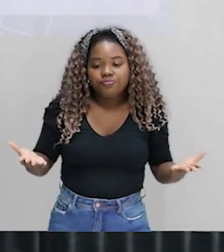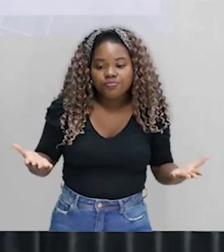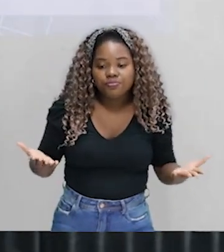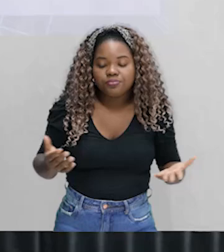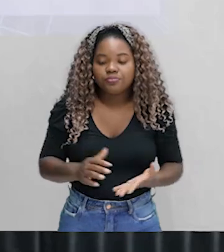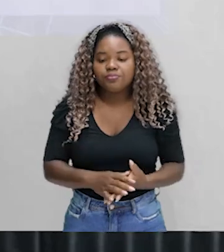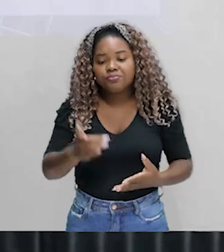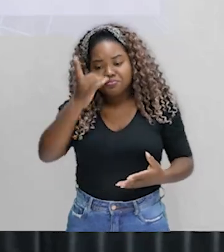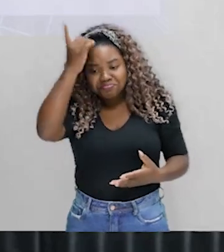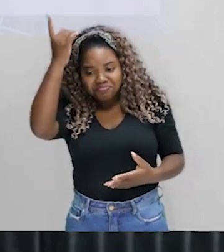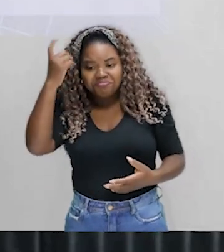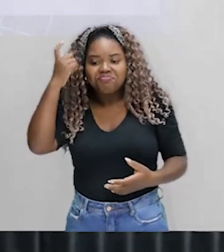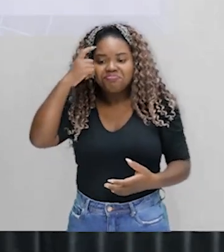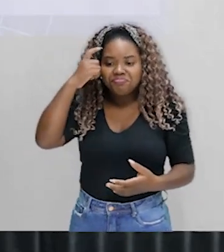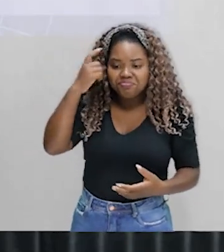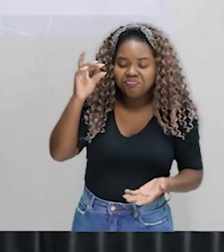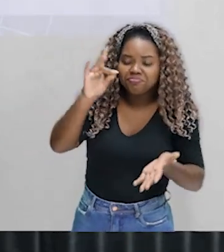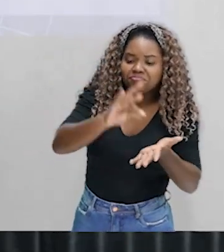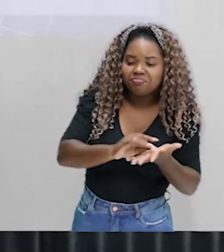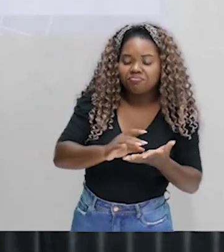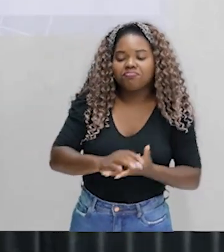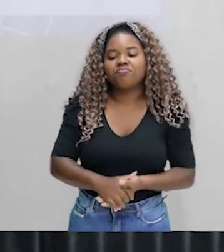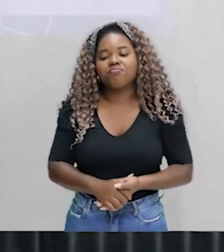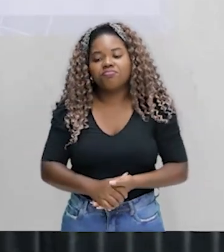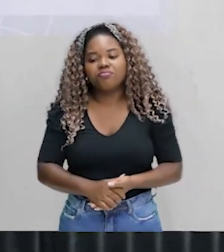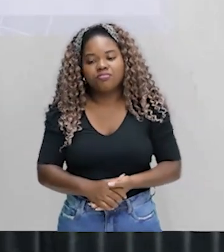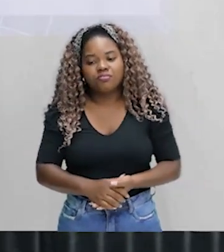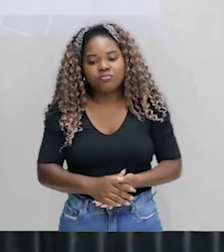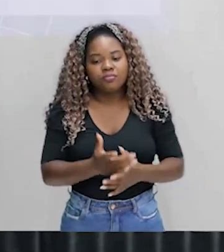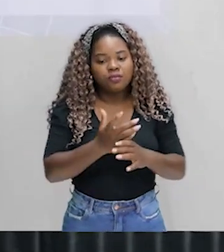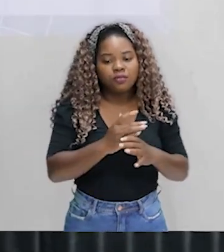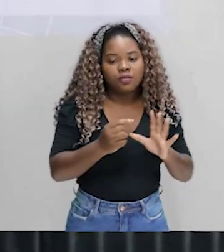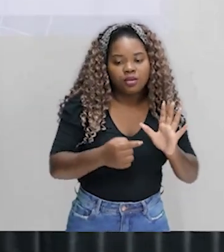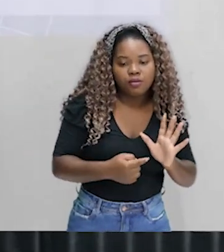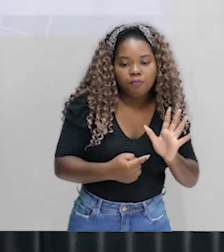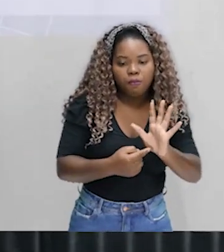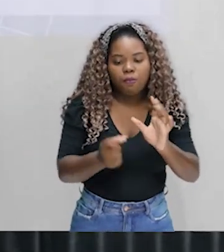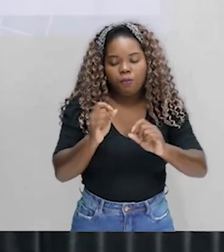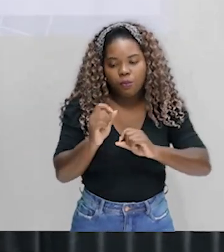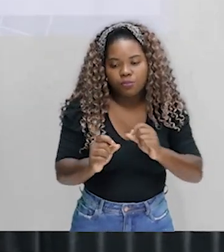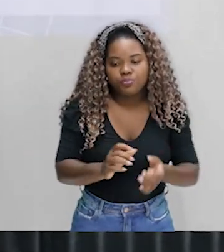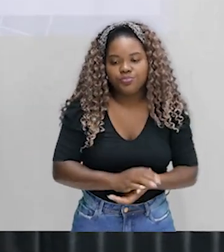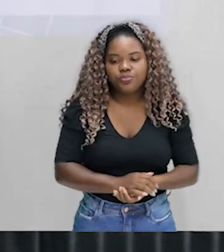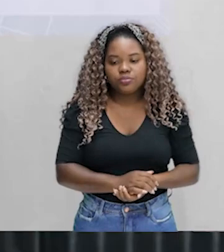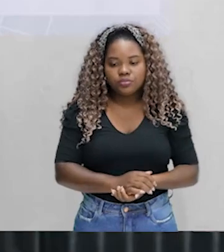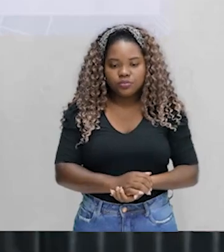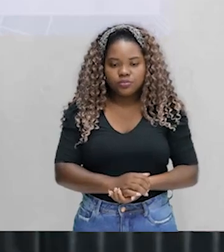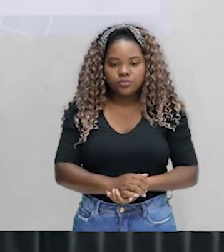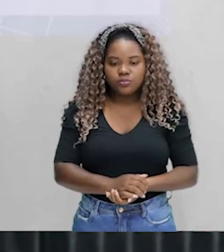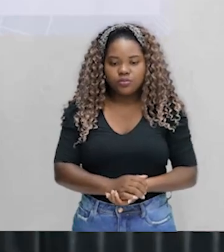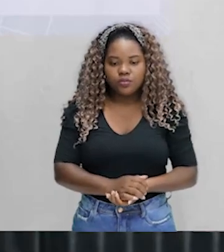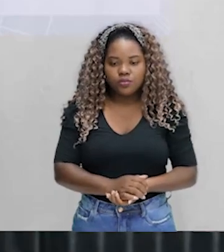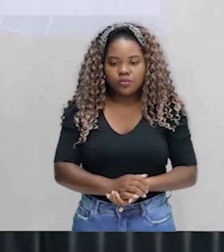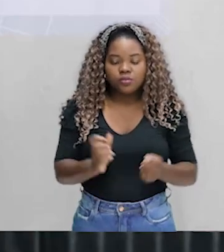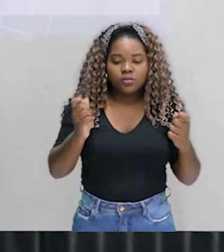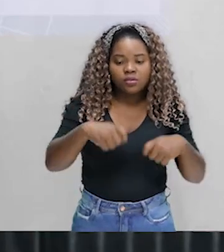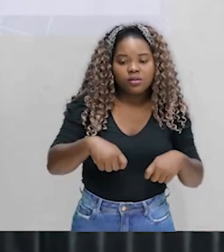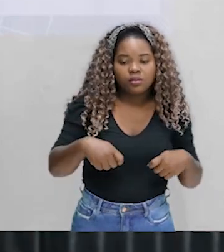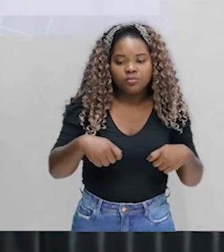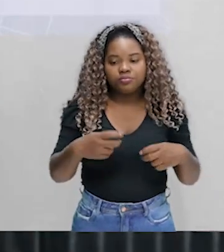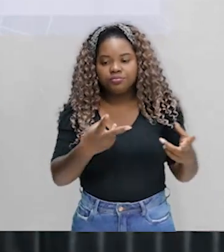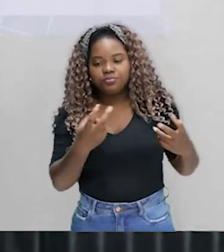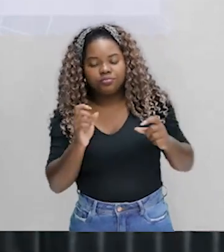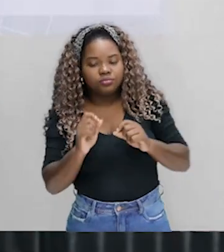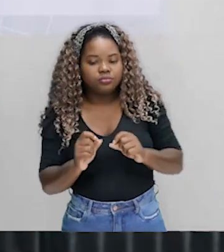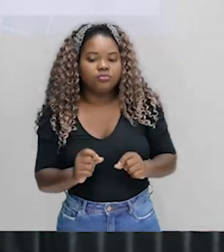essas ideias, né, esses fatos, eles terminam mostrando, aliás, a gente pode chegar a uma